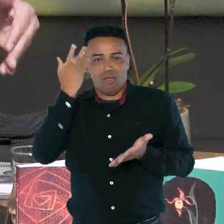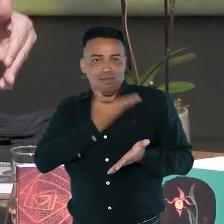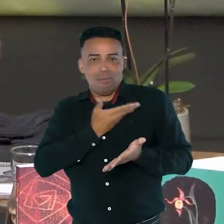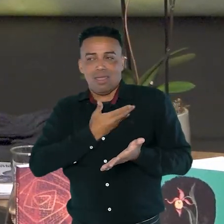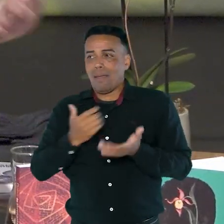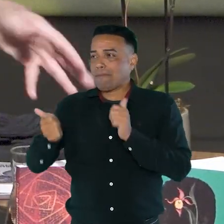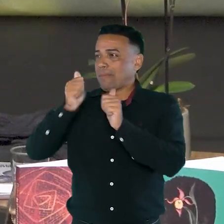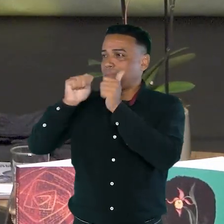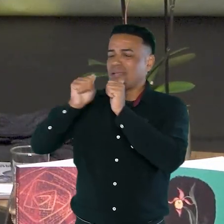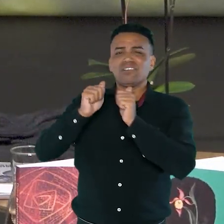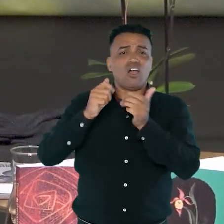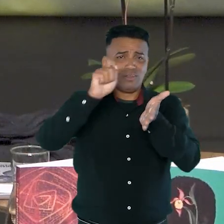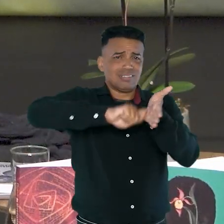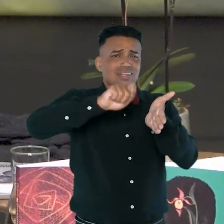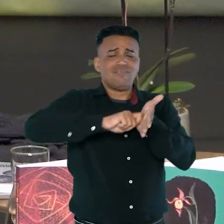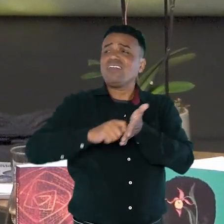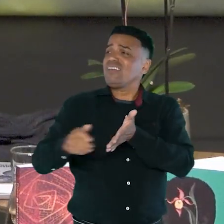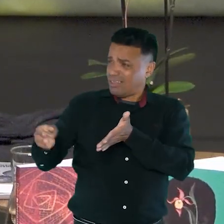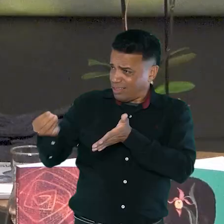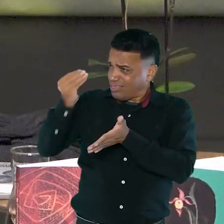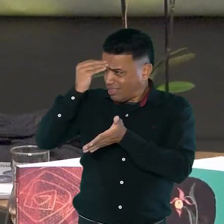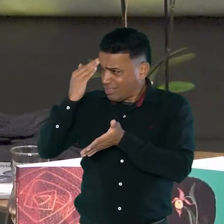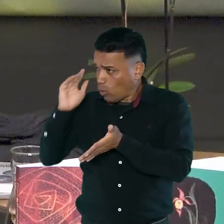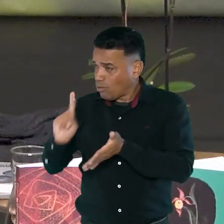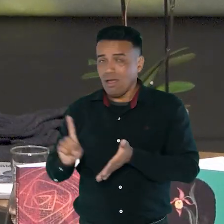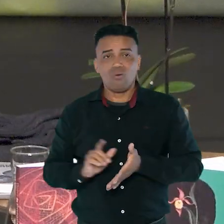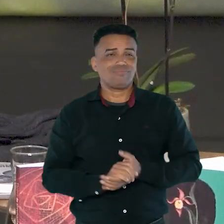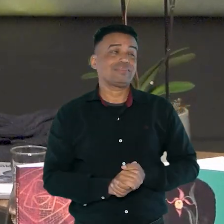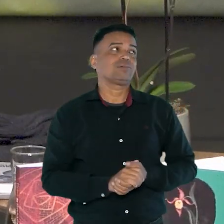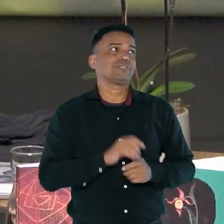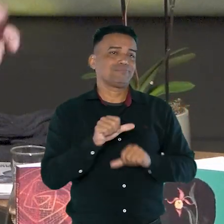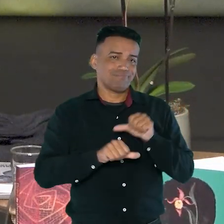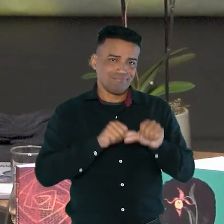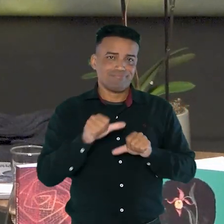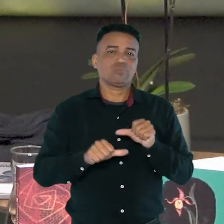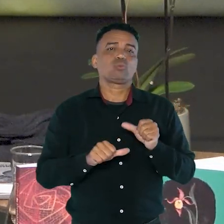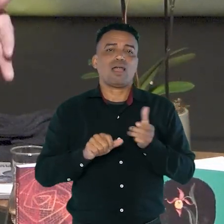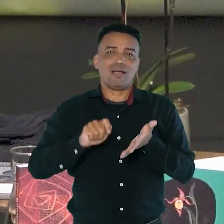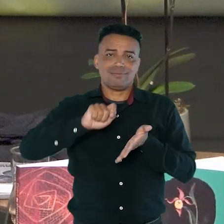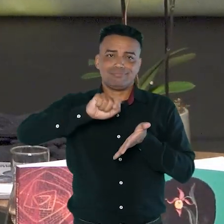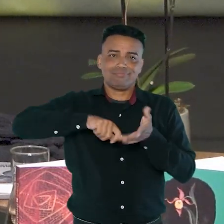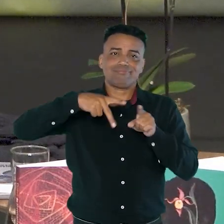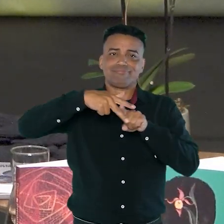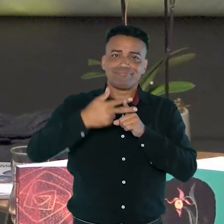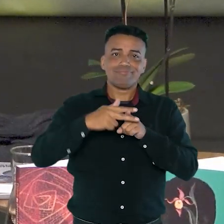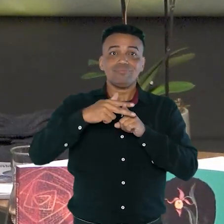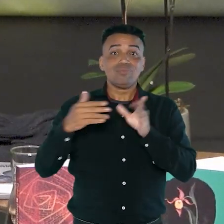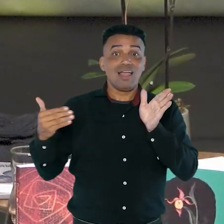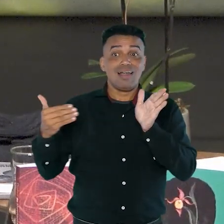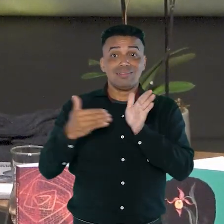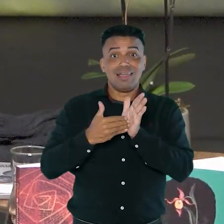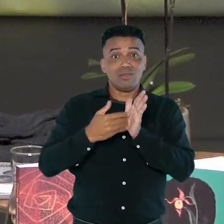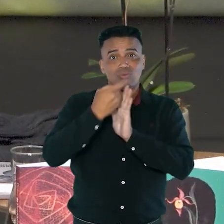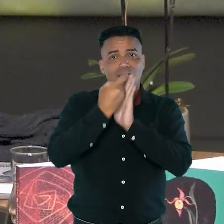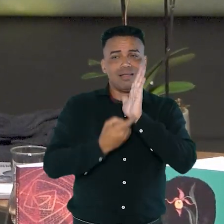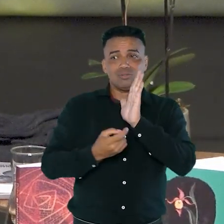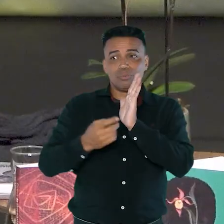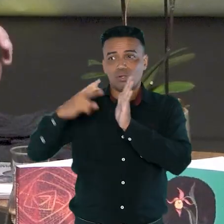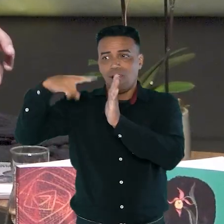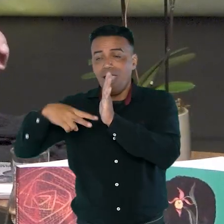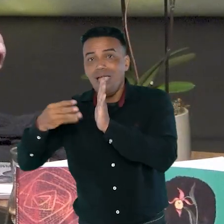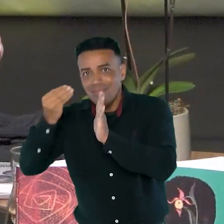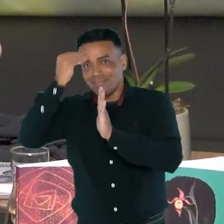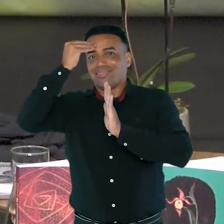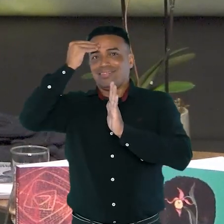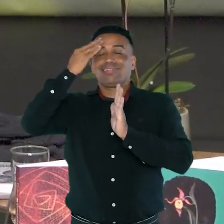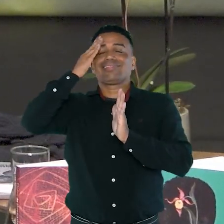e falo, escrevi esse barato aí, que você entendeu? Não. Eu falei, então tem que mudar. Vai, até que a pessoa possa entender. E